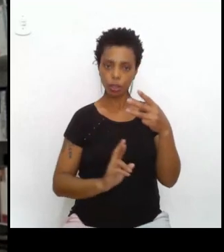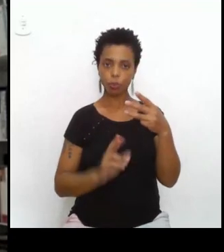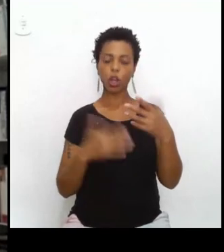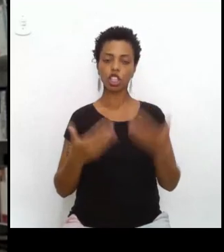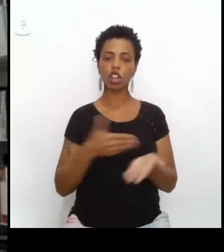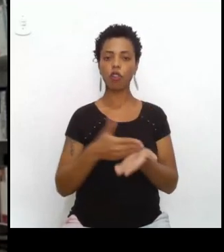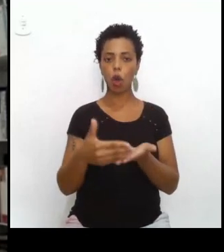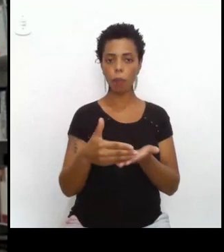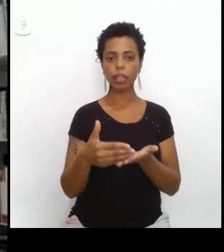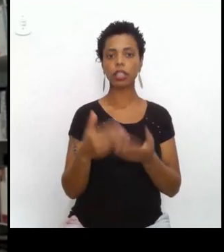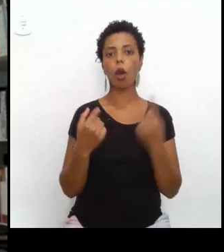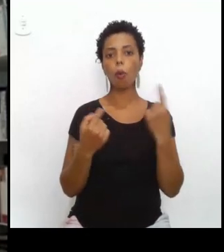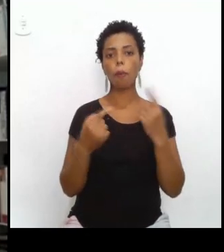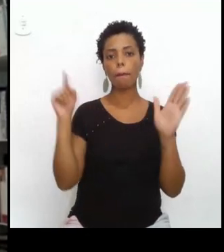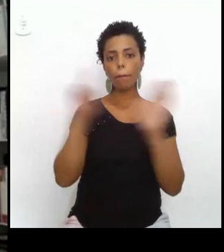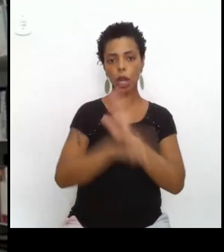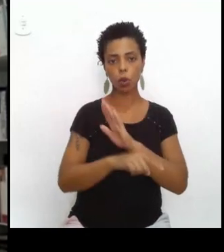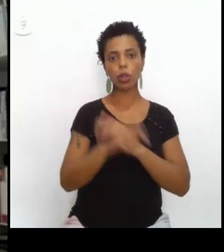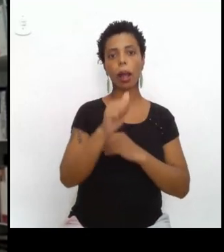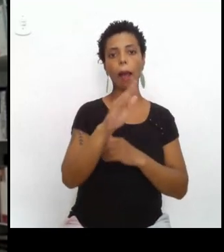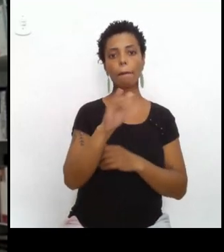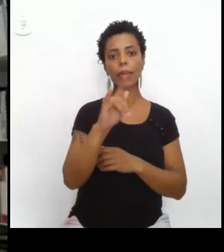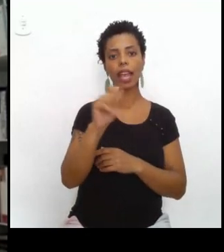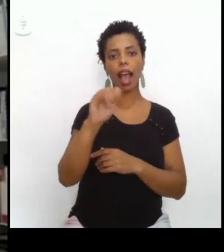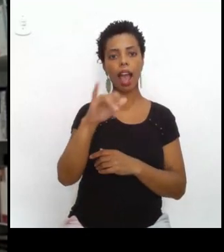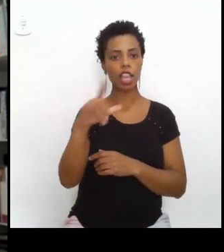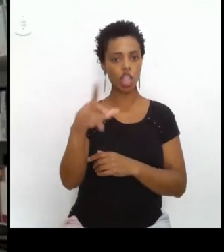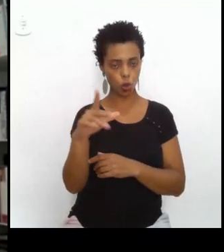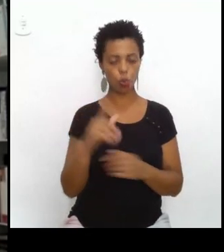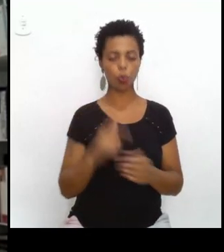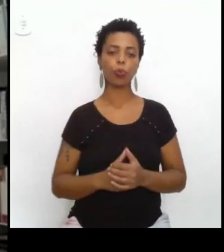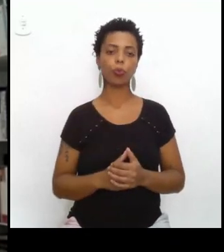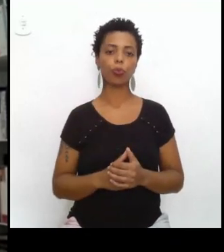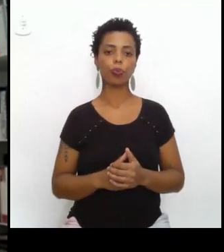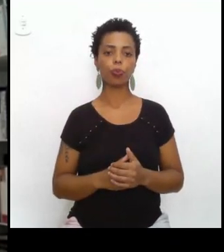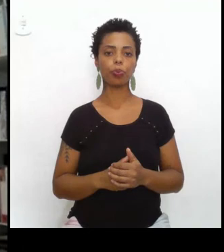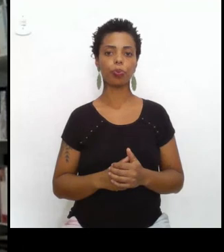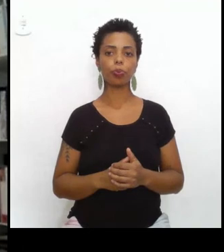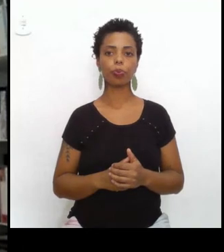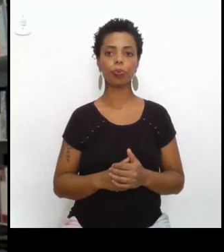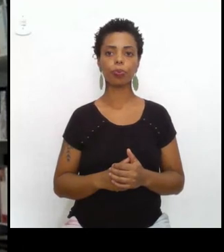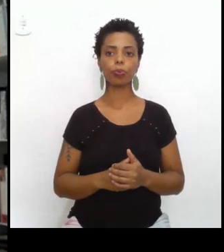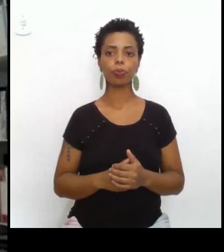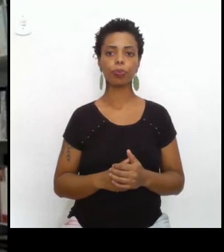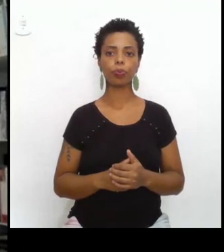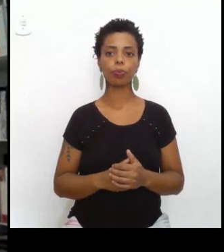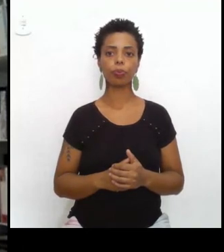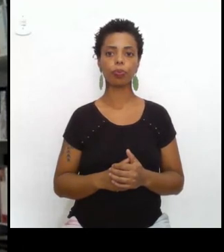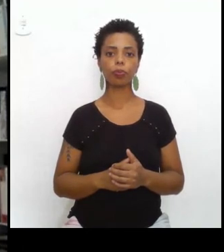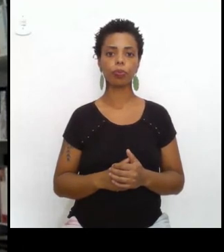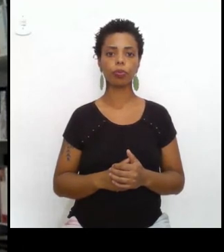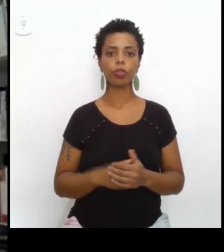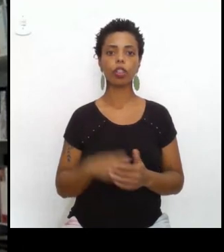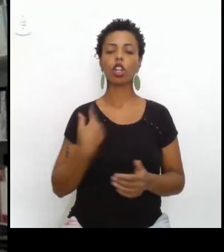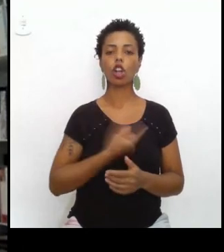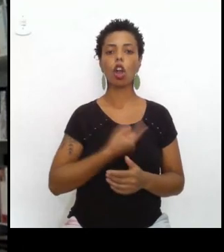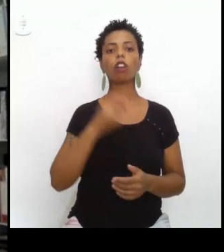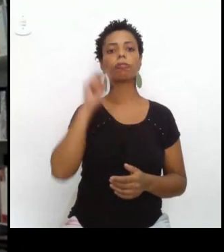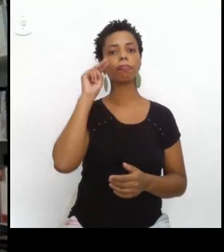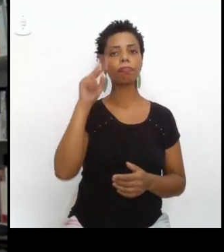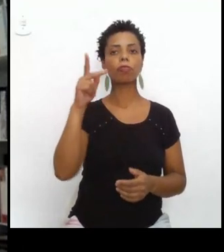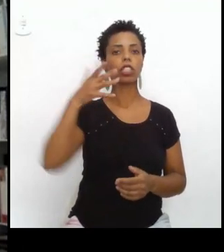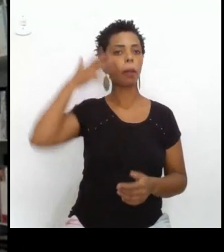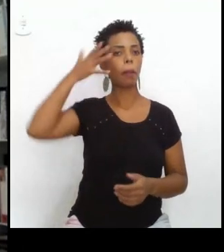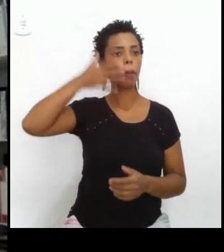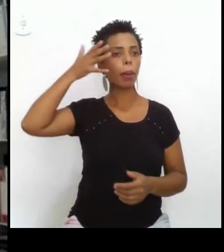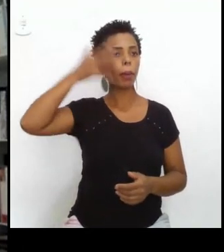questão para Abigail é fim a gente escutou a sua a sua fala